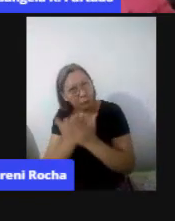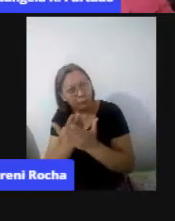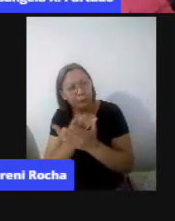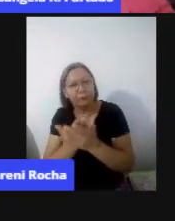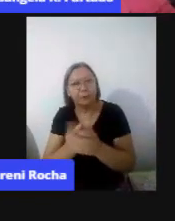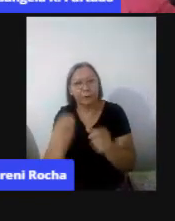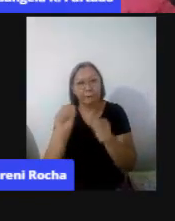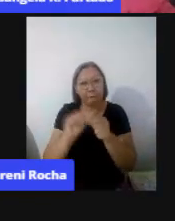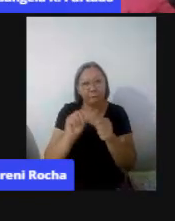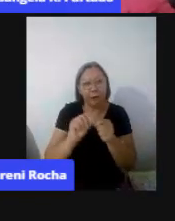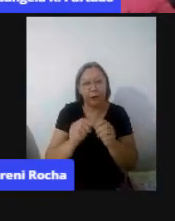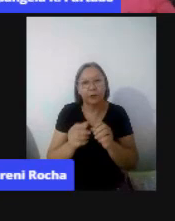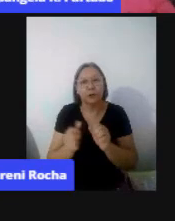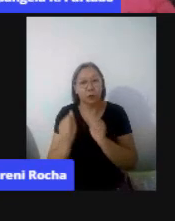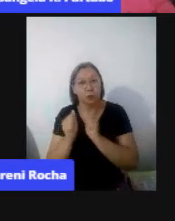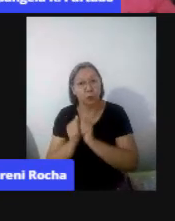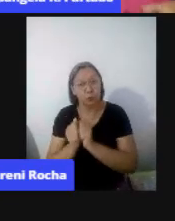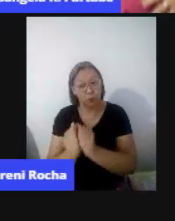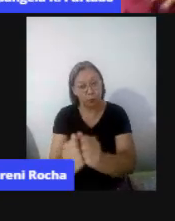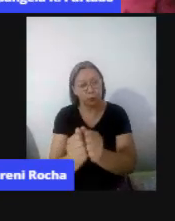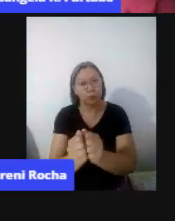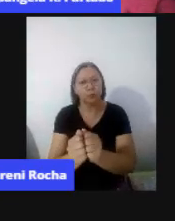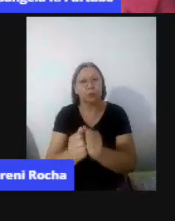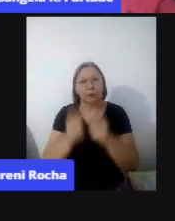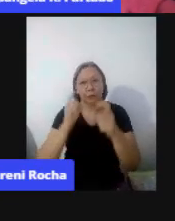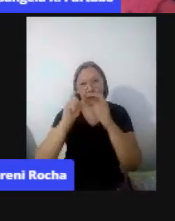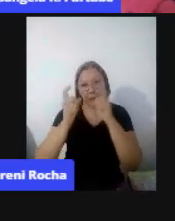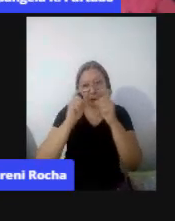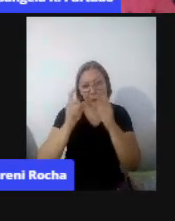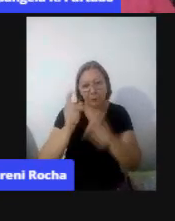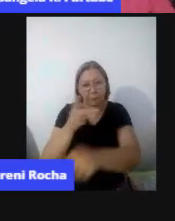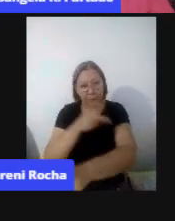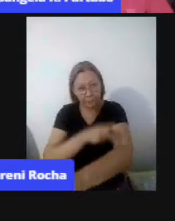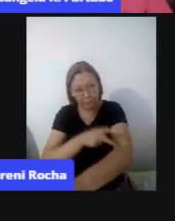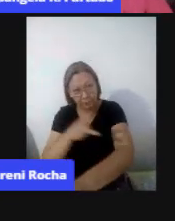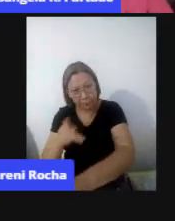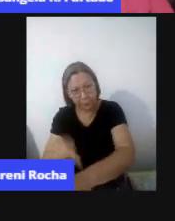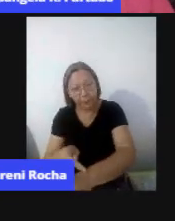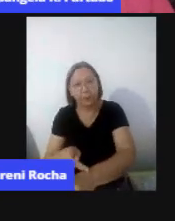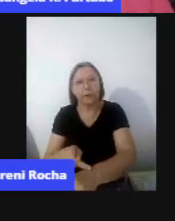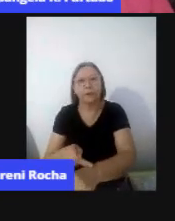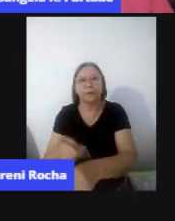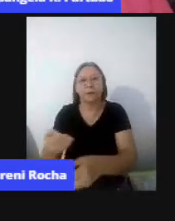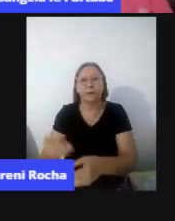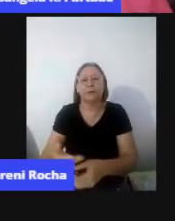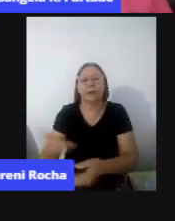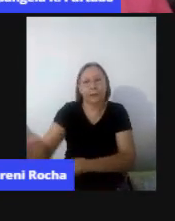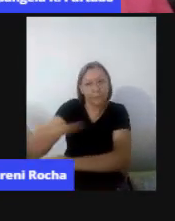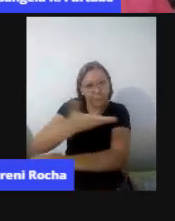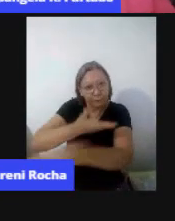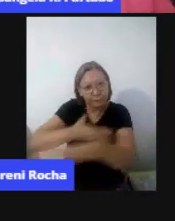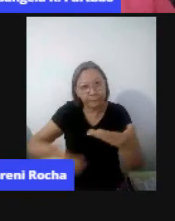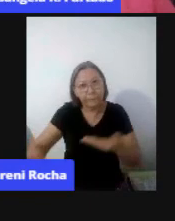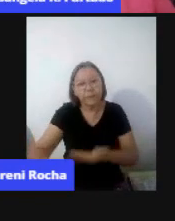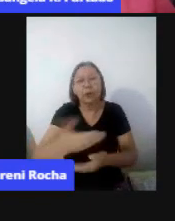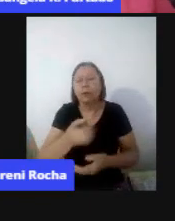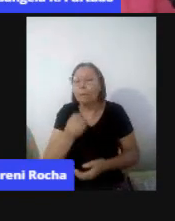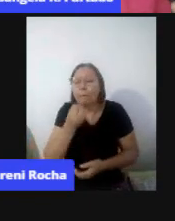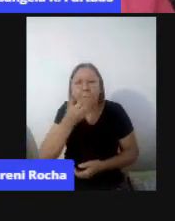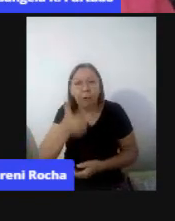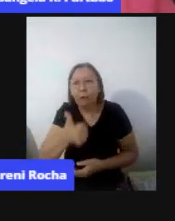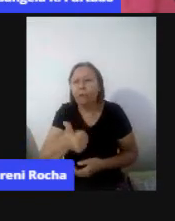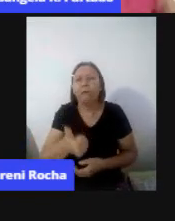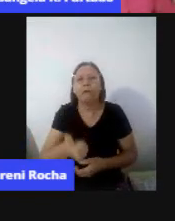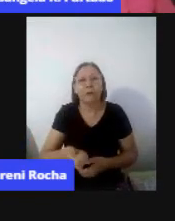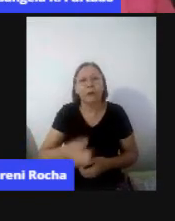gente trabalha em forma conjunta, a gente tem reuniões pedagógicas e eu contribuo com o meu trabalho. Ótimo, professor, isso mesmo, vamos trabalhar, vamos